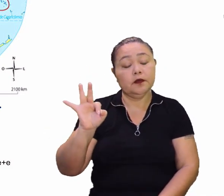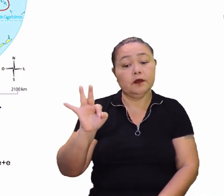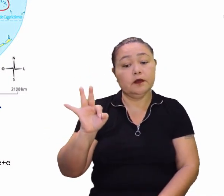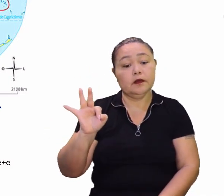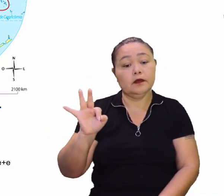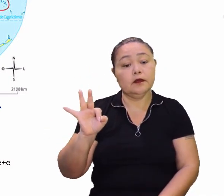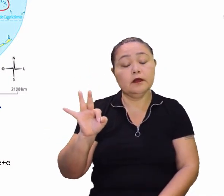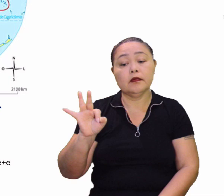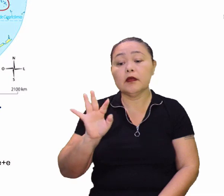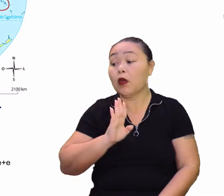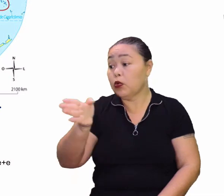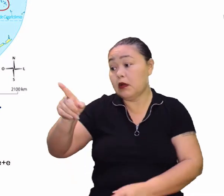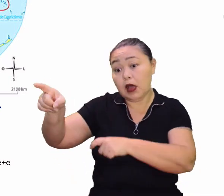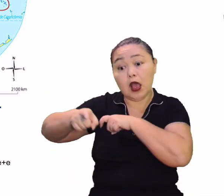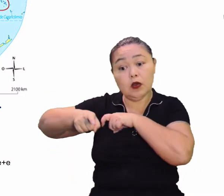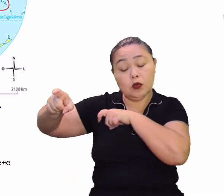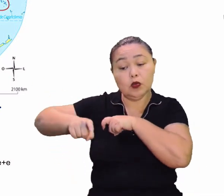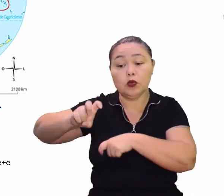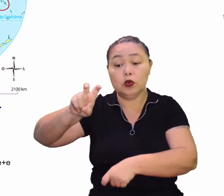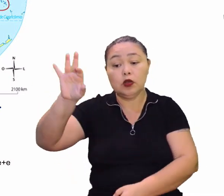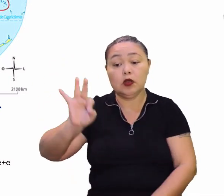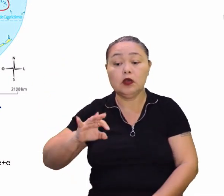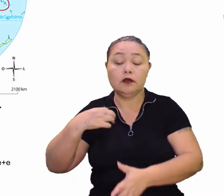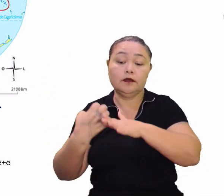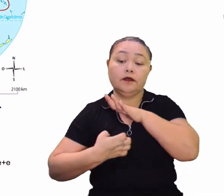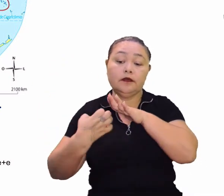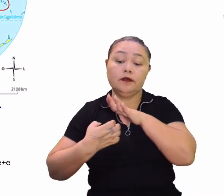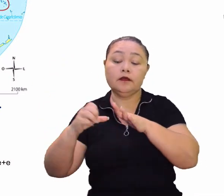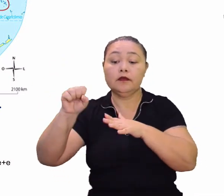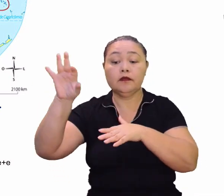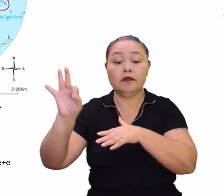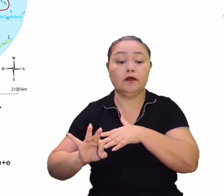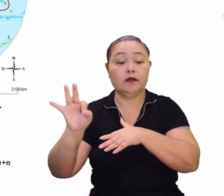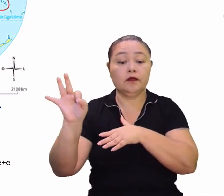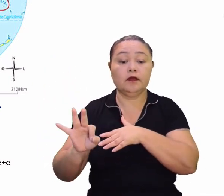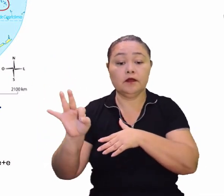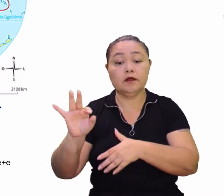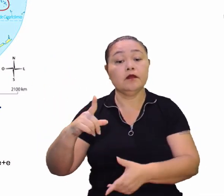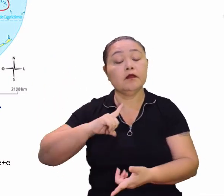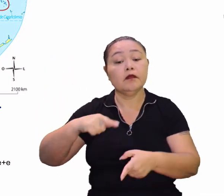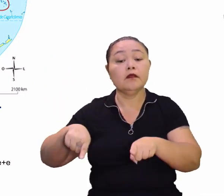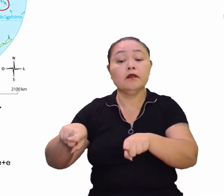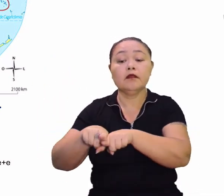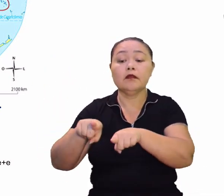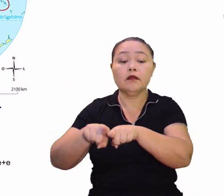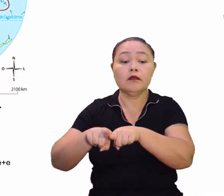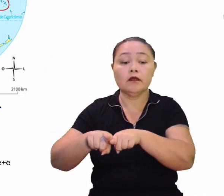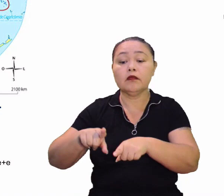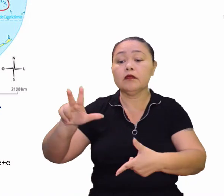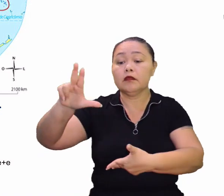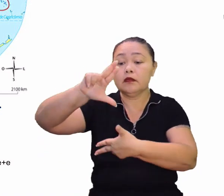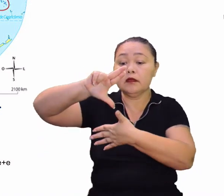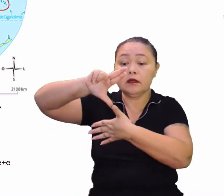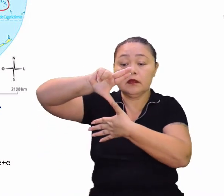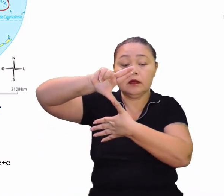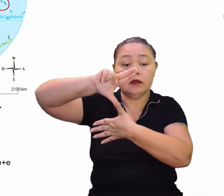água para a agricultura, 5% para a indústria e 8% doméstico. América Latina e Oceania.